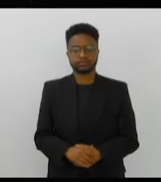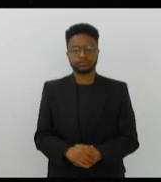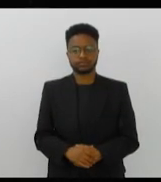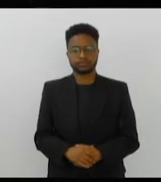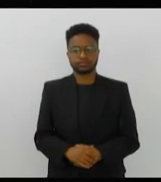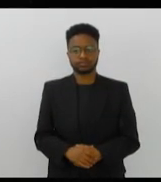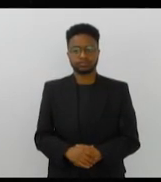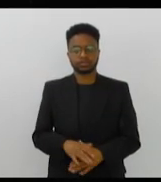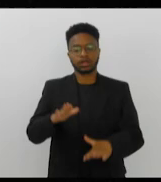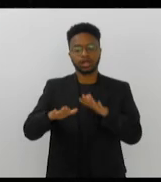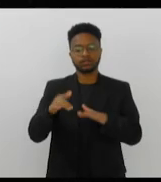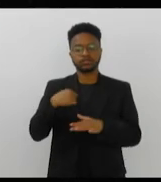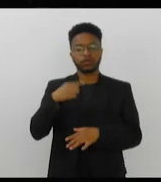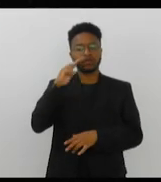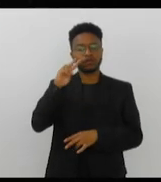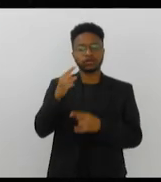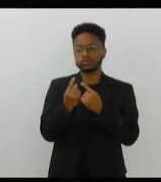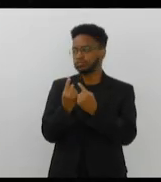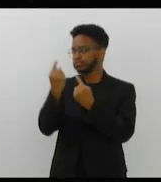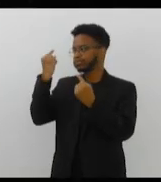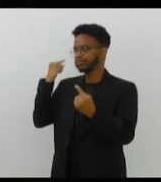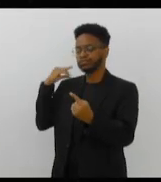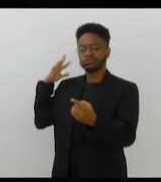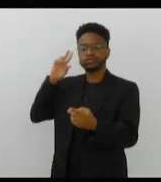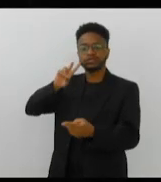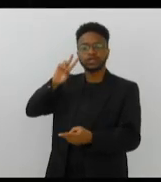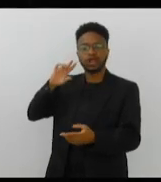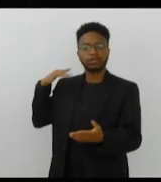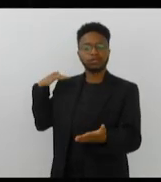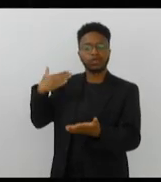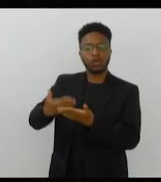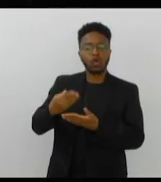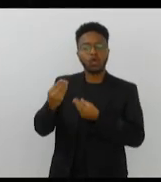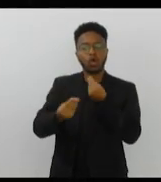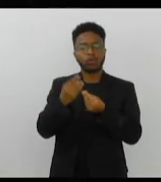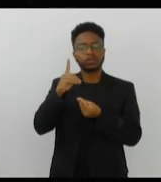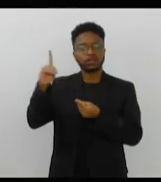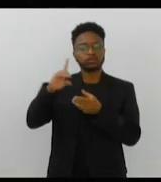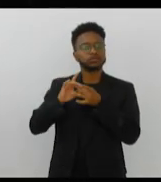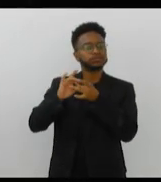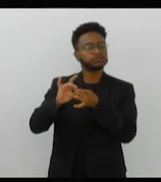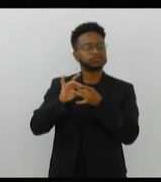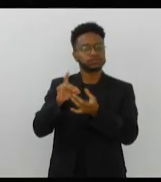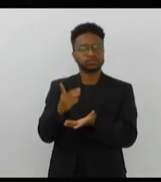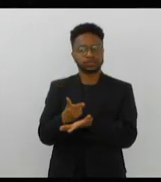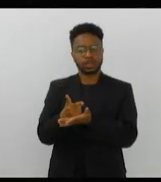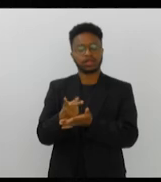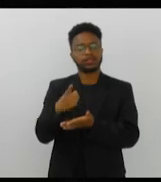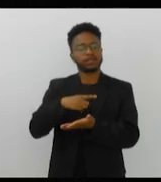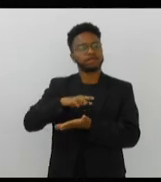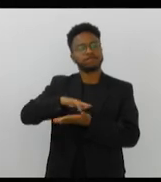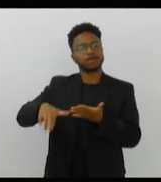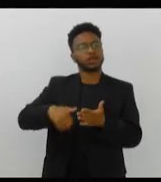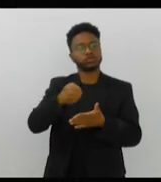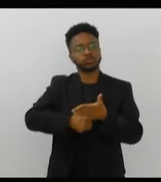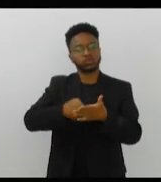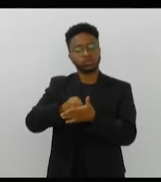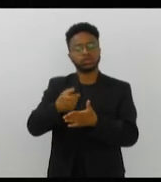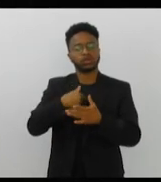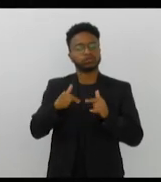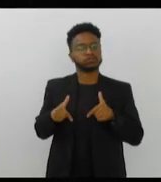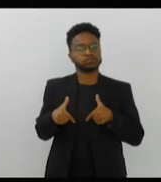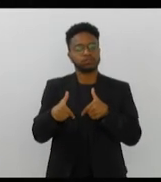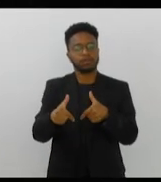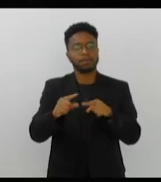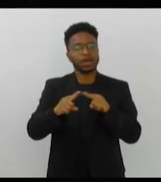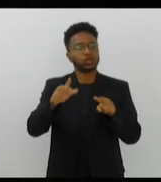Quando eu olho para trás e vejo quanto Deus foi comigo, quantas lutas eu enfrentei e